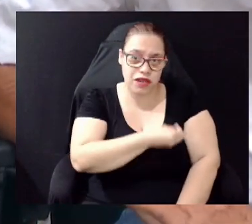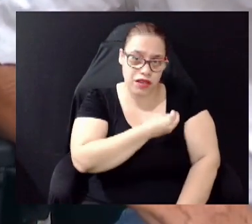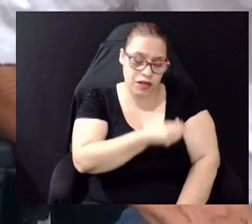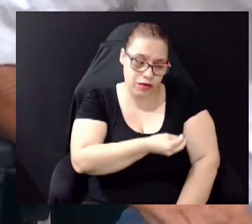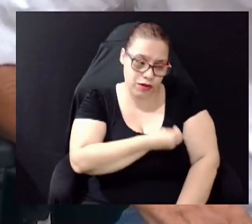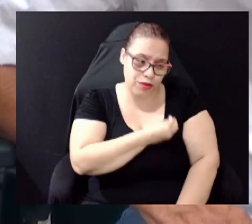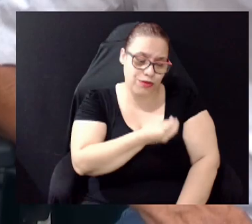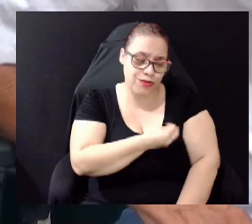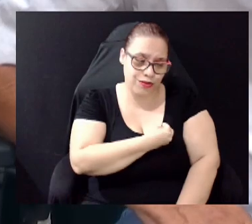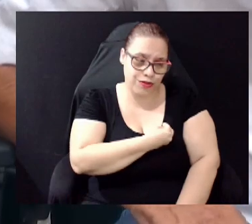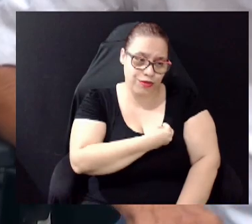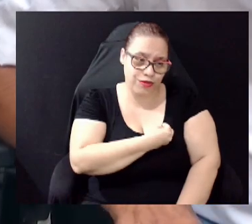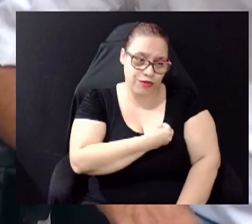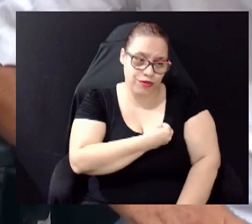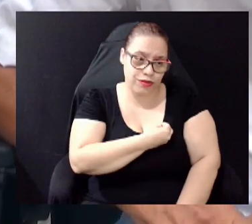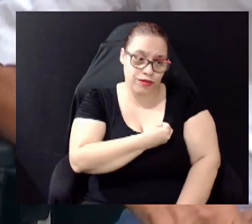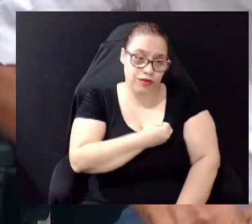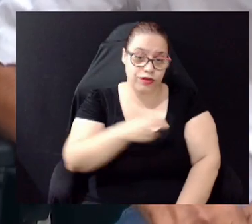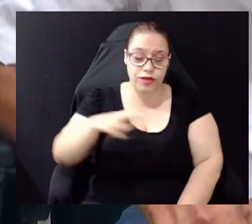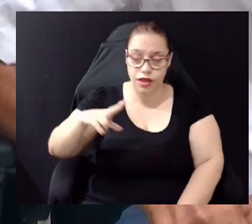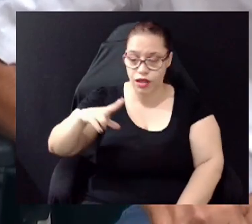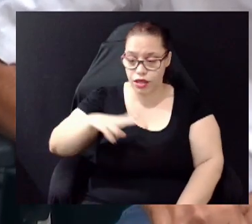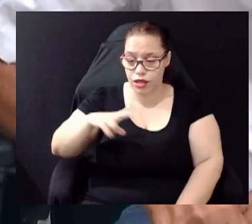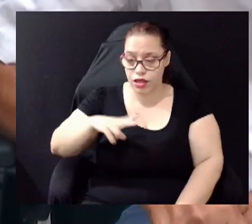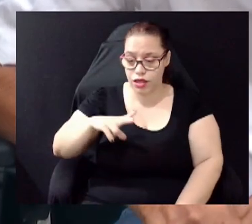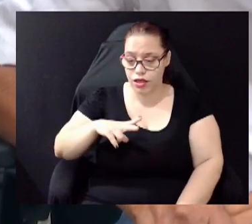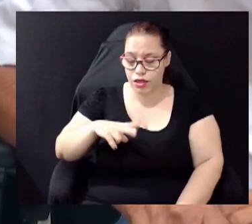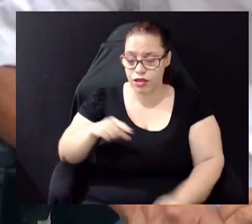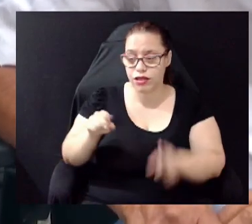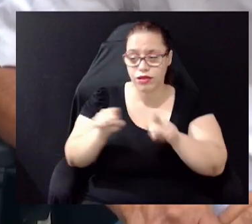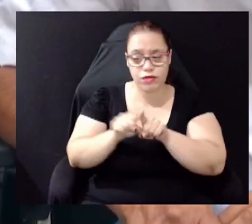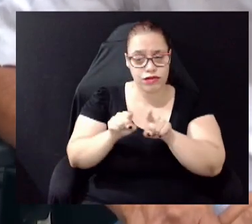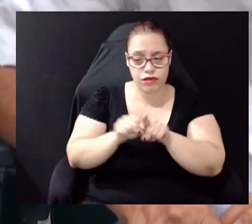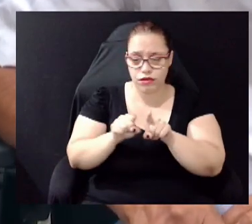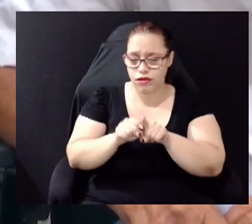na rede privada também. Não está sendo diferente.